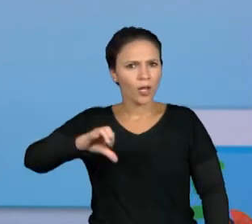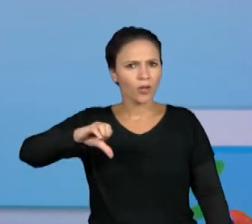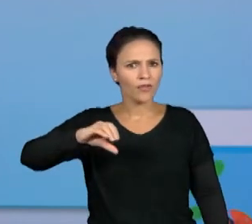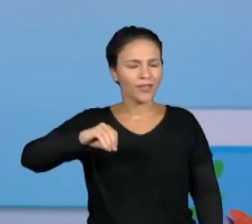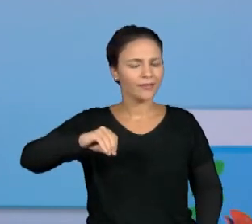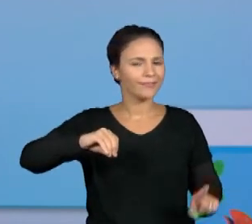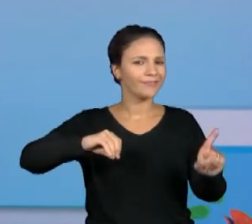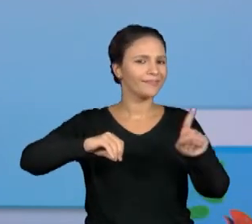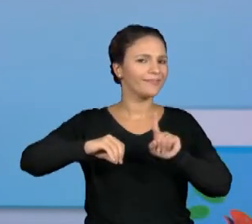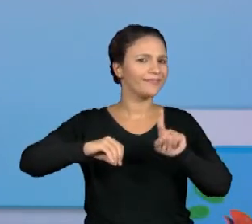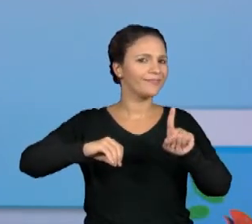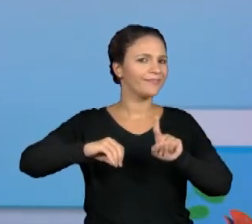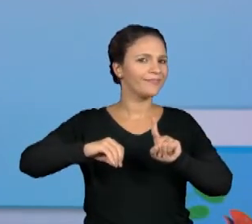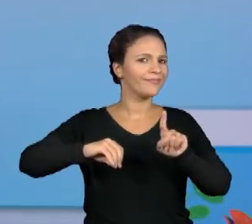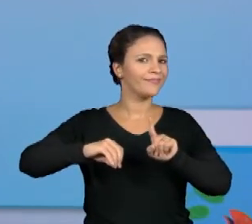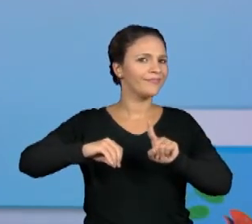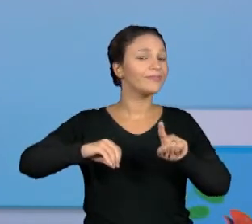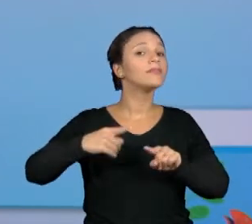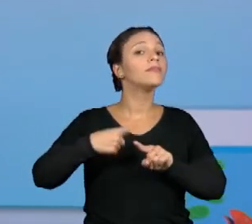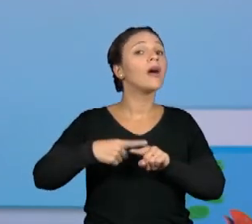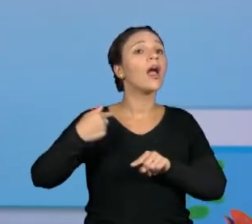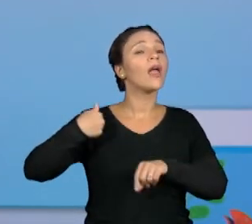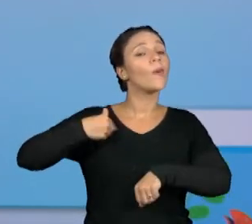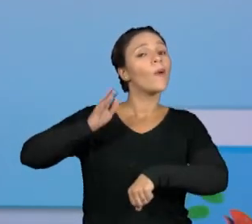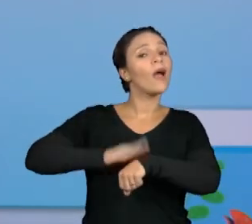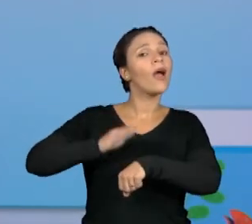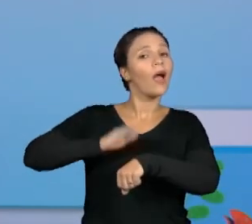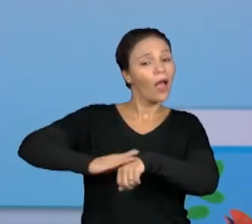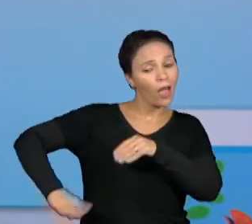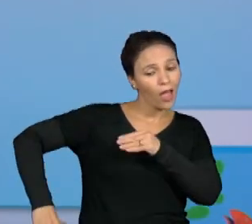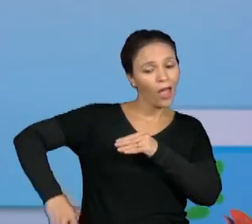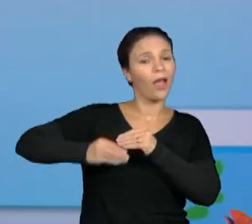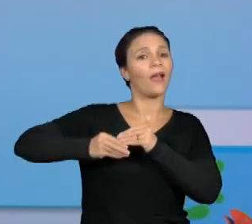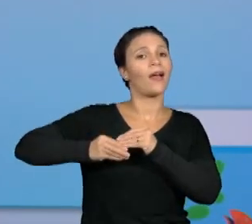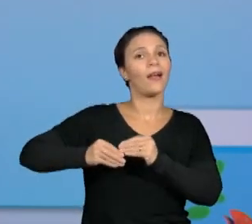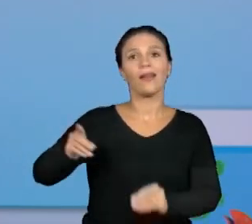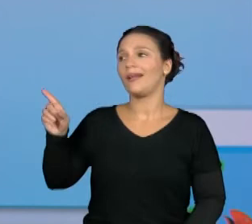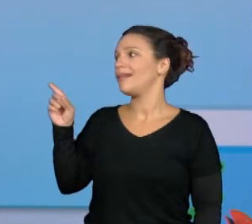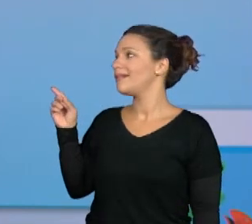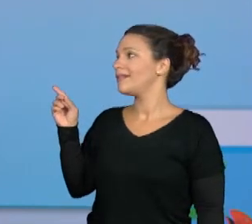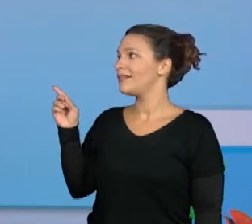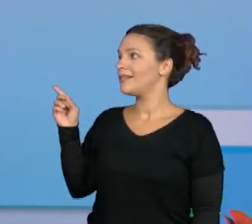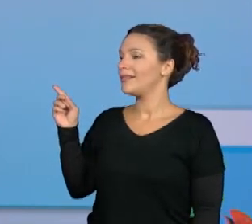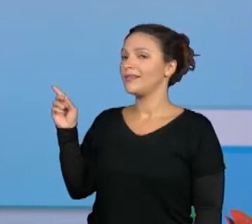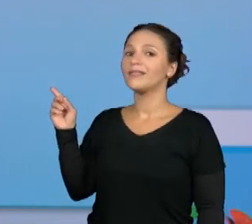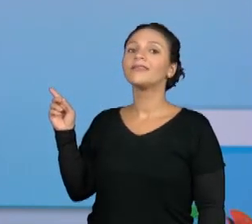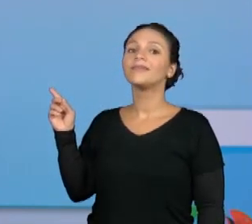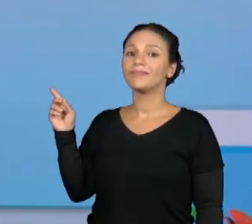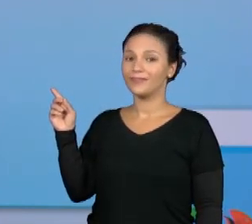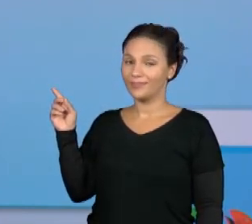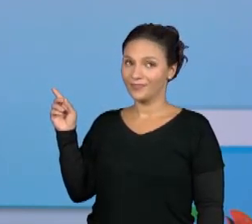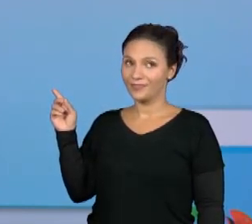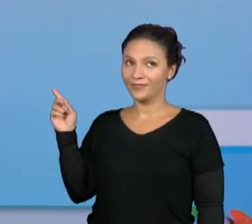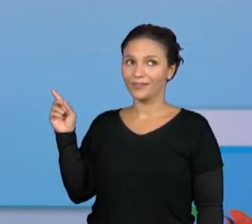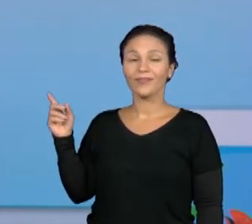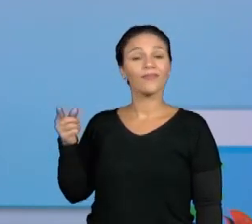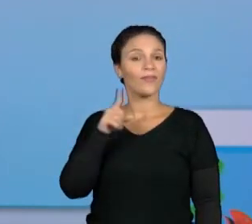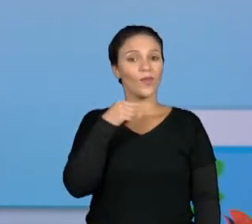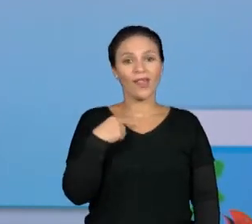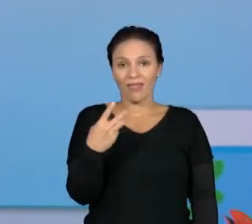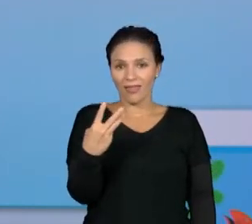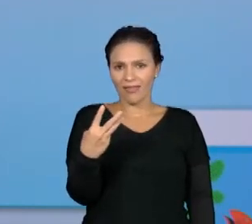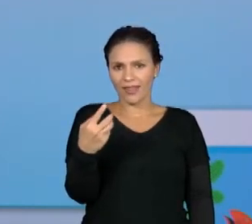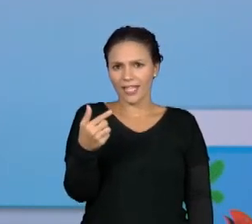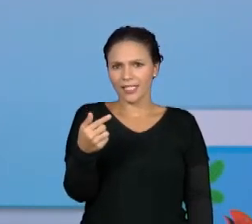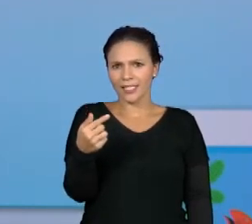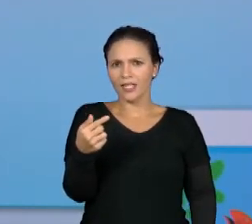resultado que a gente tem que chegar, porque lembra que a gente arredondou os números? A gente transformou assim,